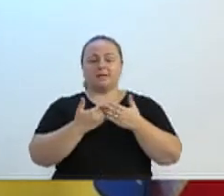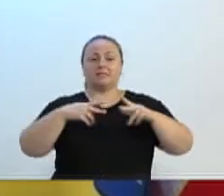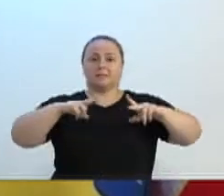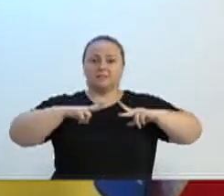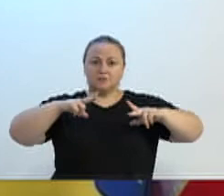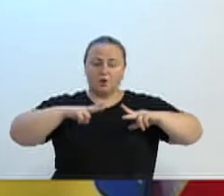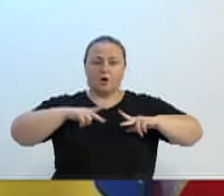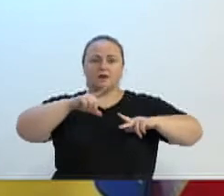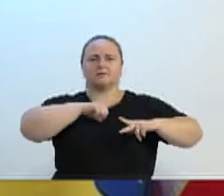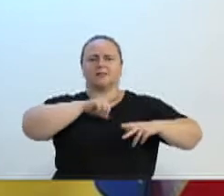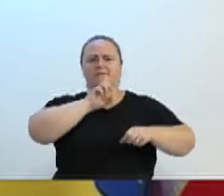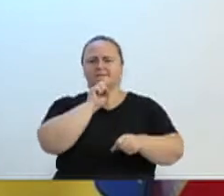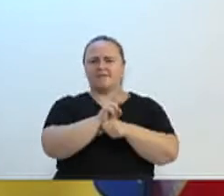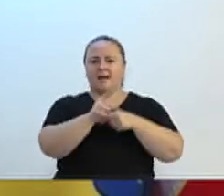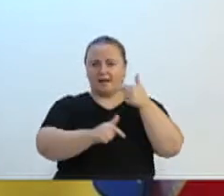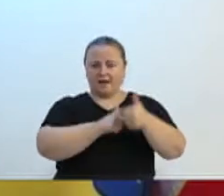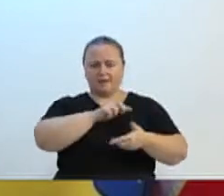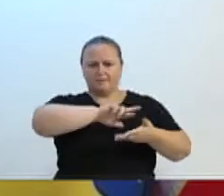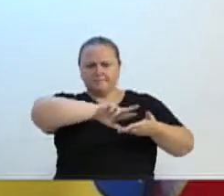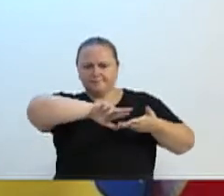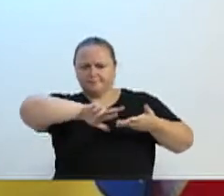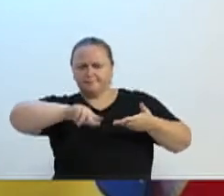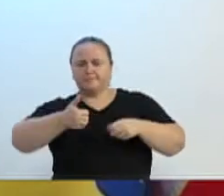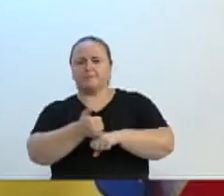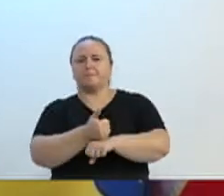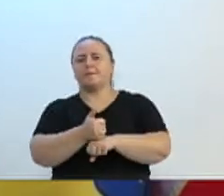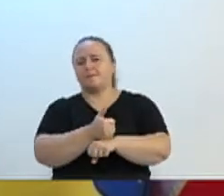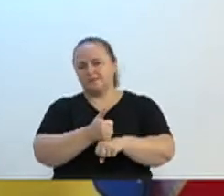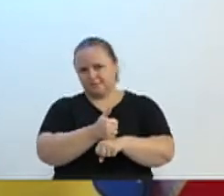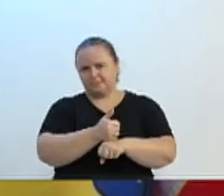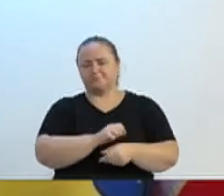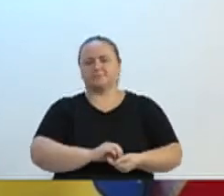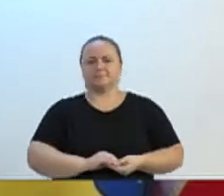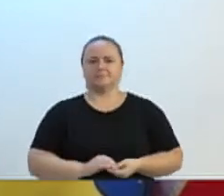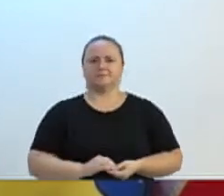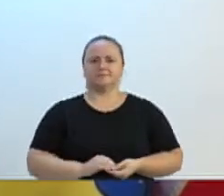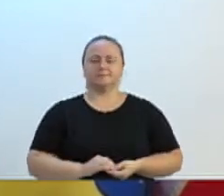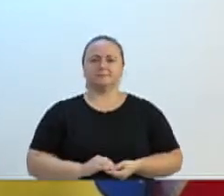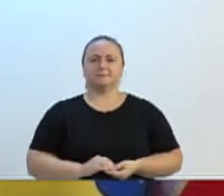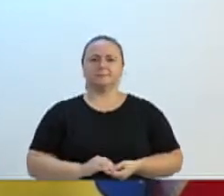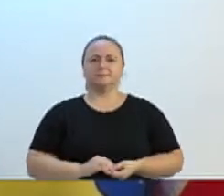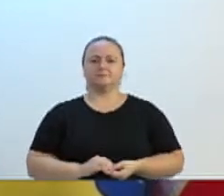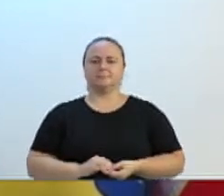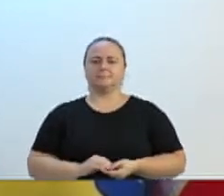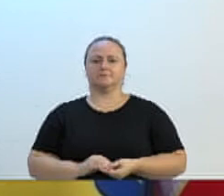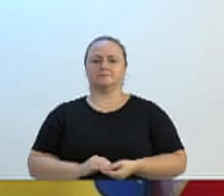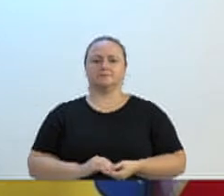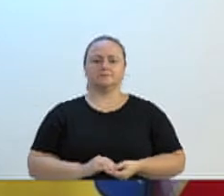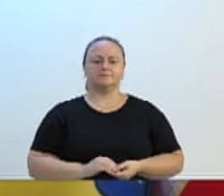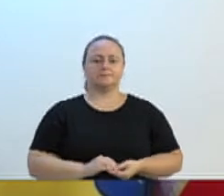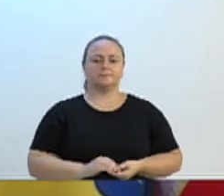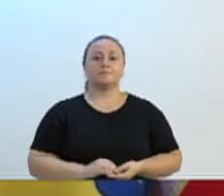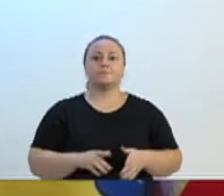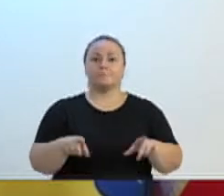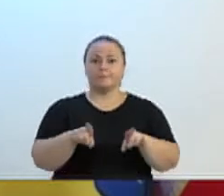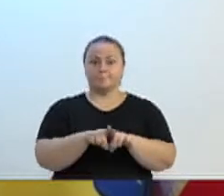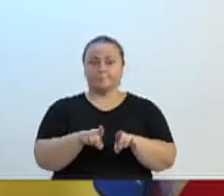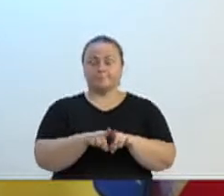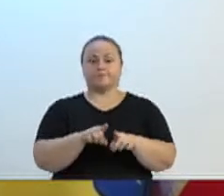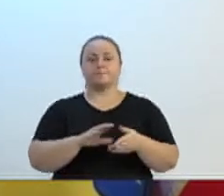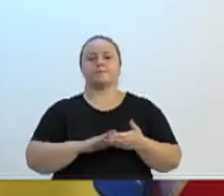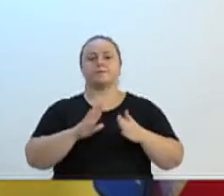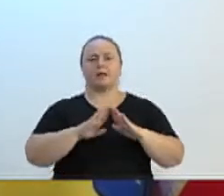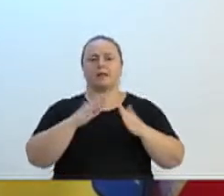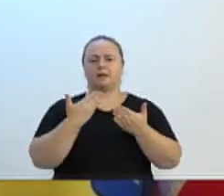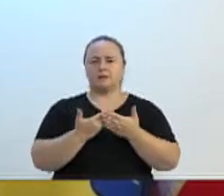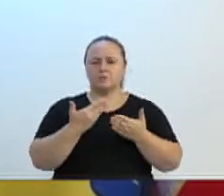vários outros empregos de vários profissionais também. Por outro lado, além das escolas, são milhares de alunos